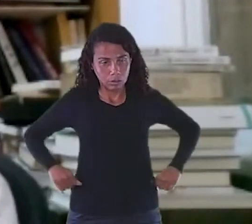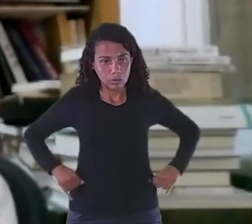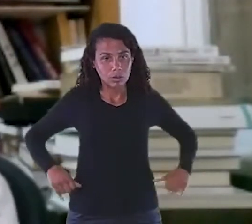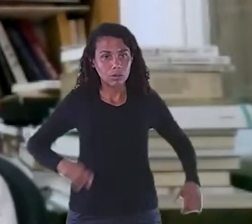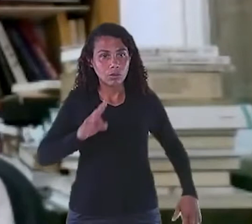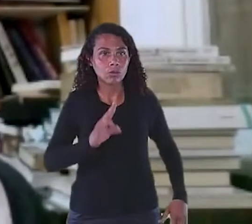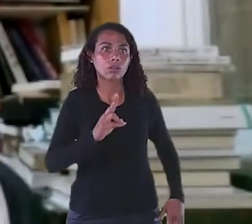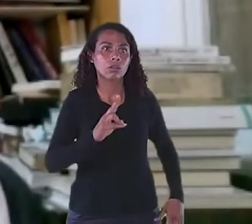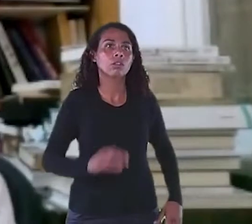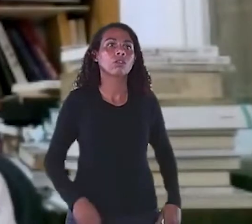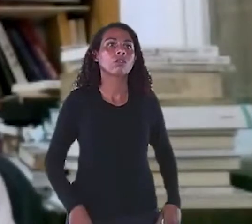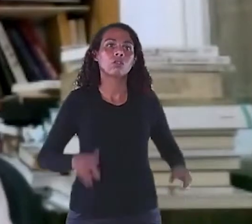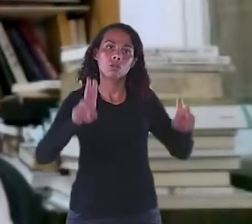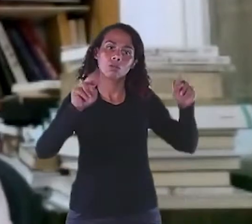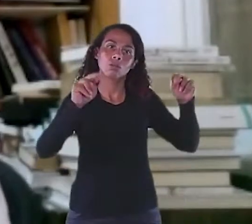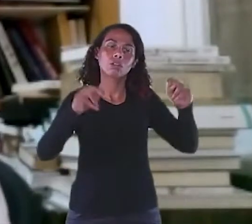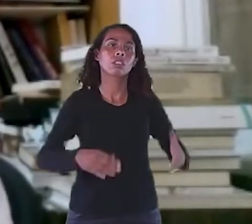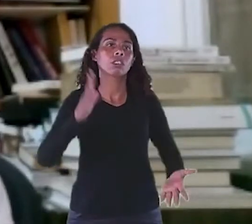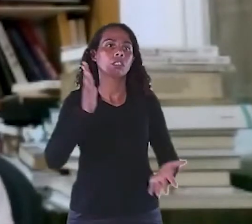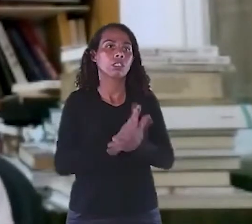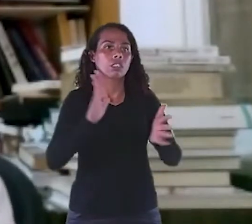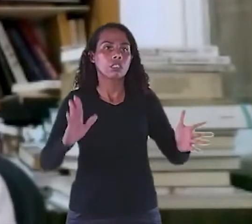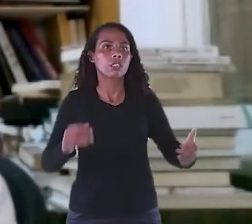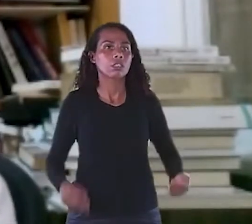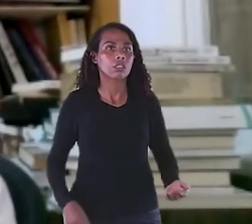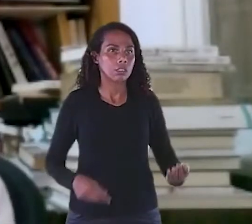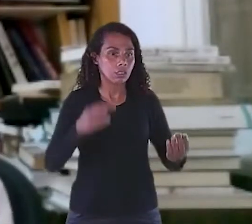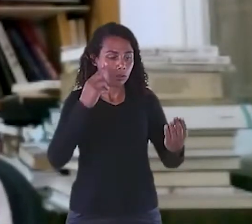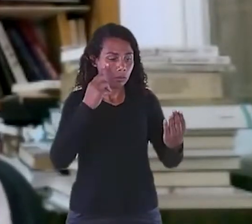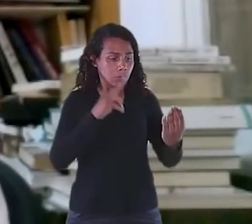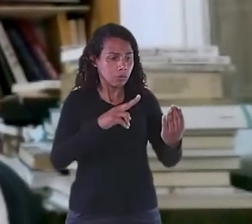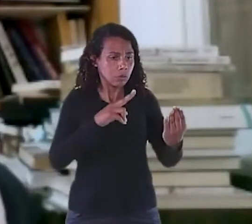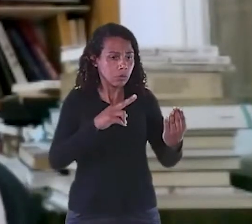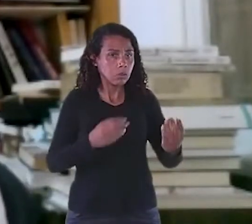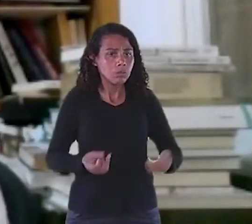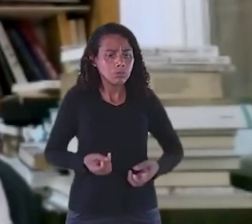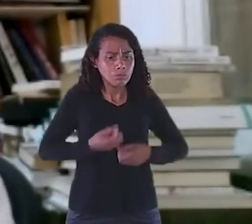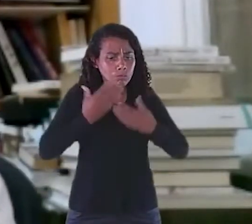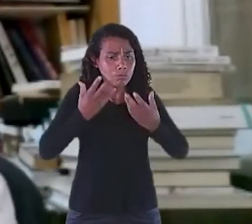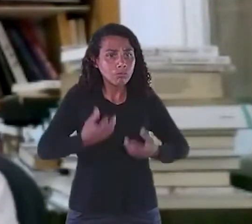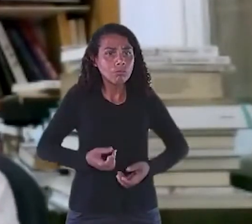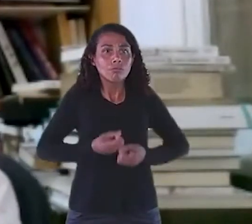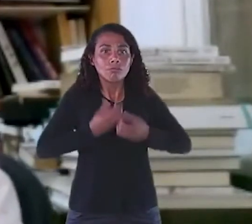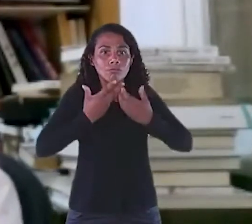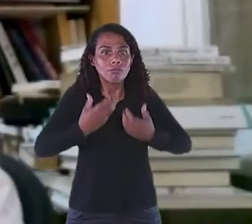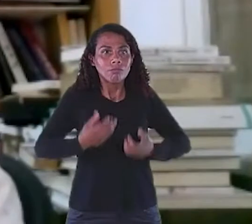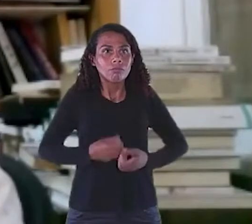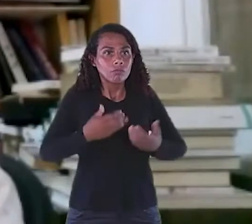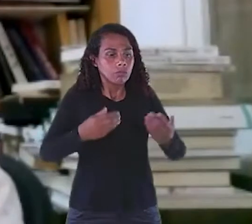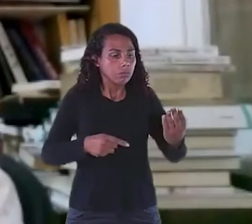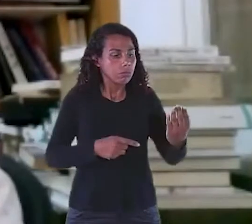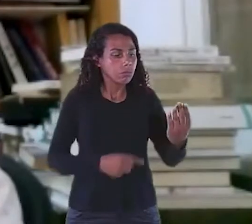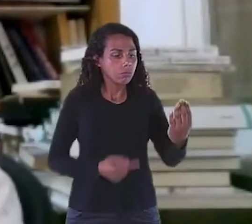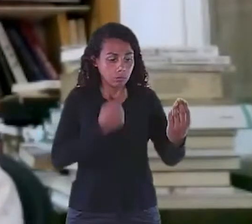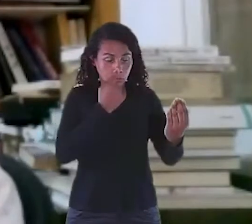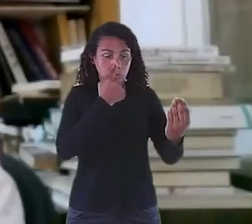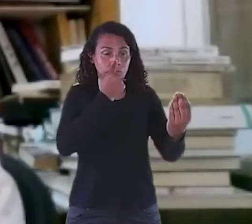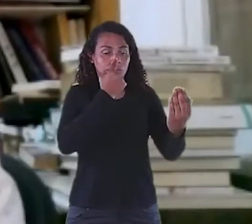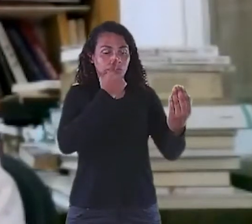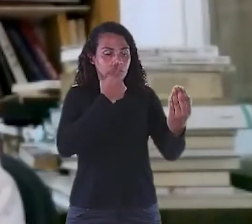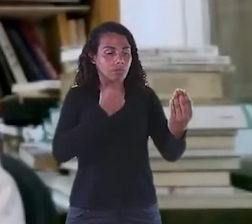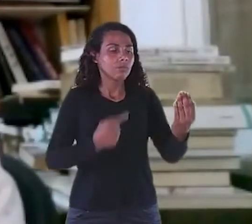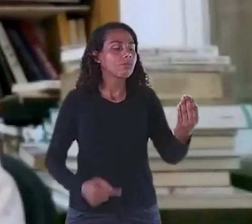tinha sofrido até então, mas saí repetindo aquela coisa, né? Li esses livros todos lá do meu